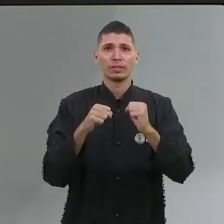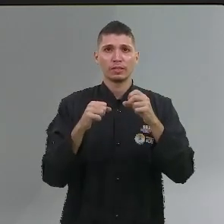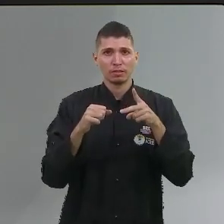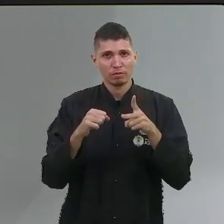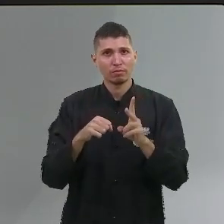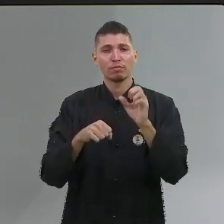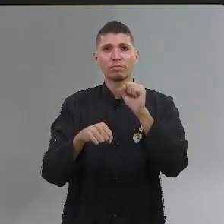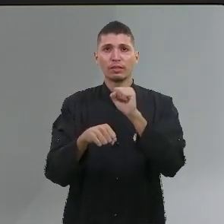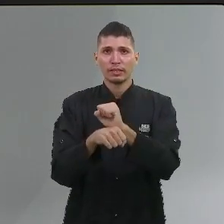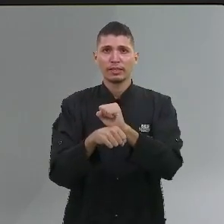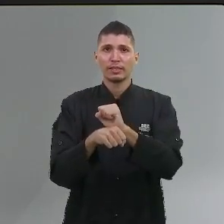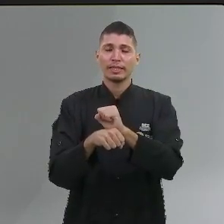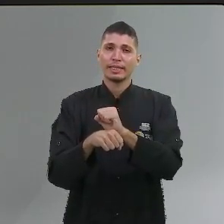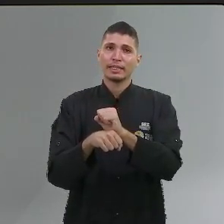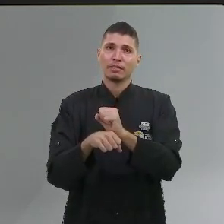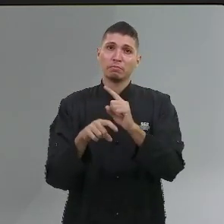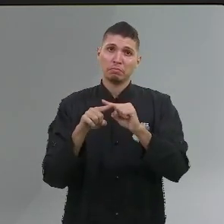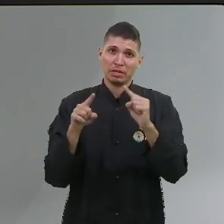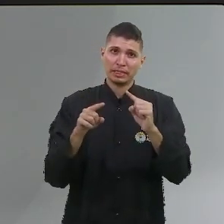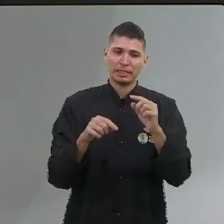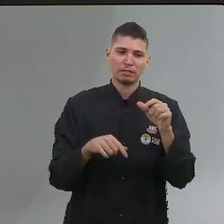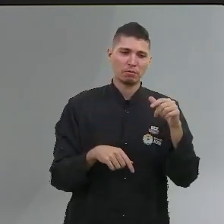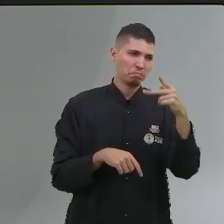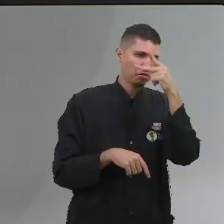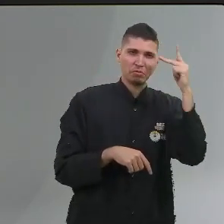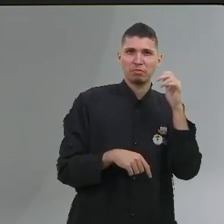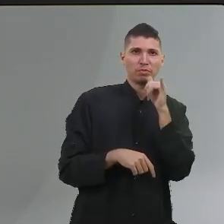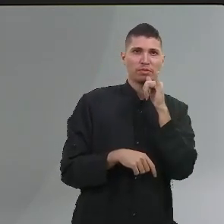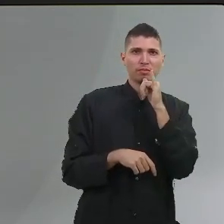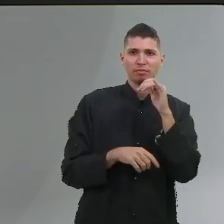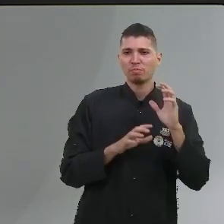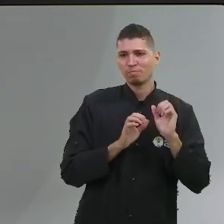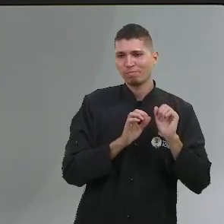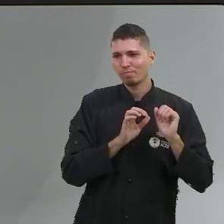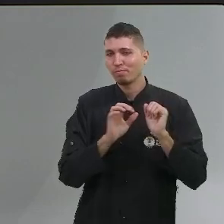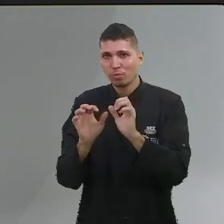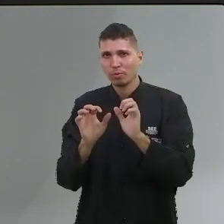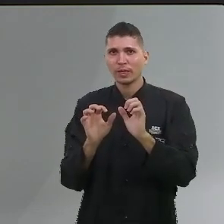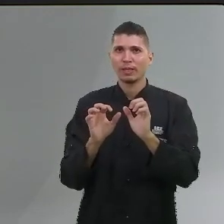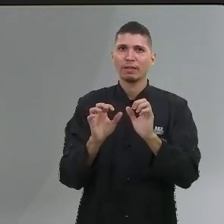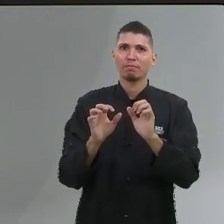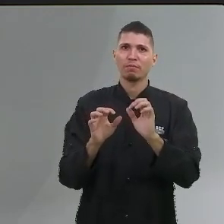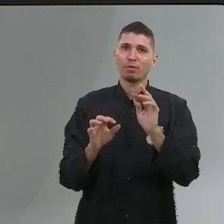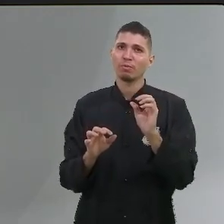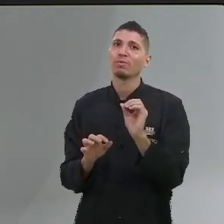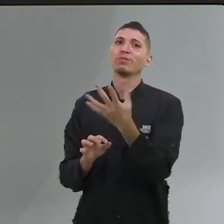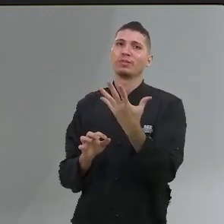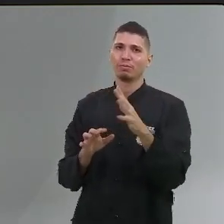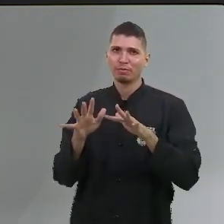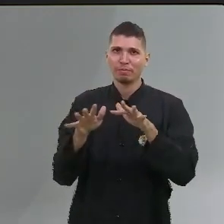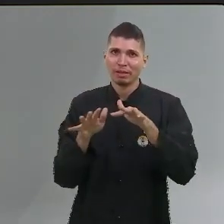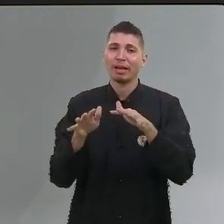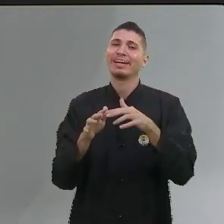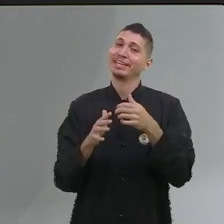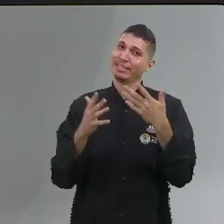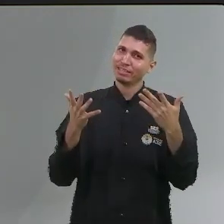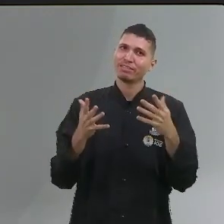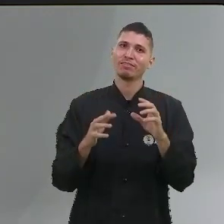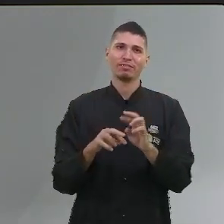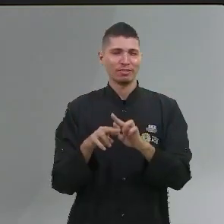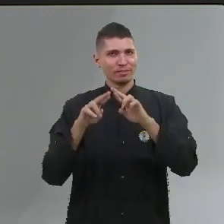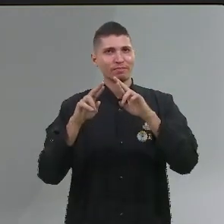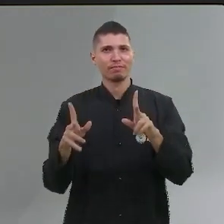que alguma outra força vá fazer com que esse corpo saia do estado a qual está. Ele não vai ficar lá indefinidamente em